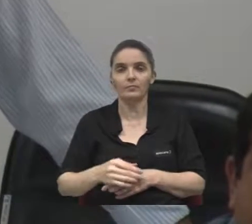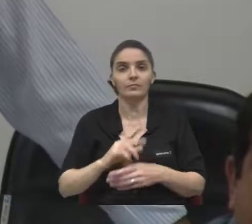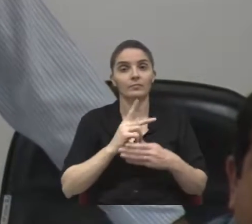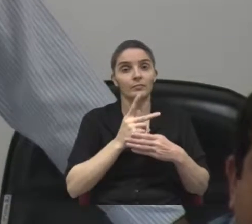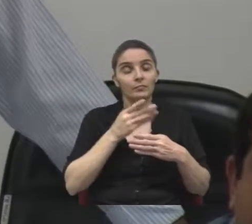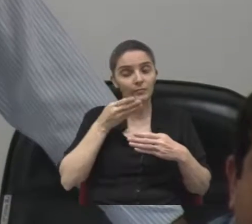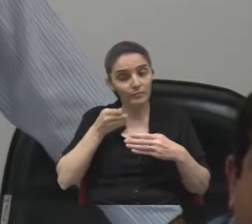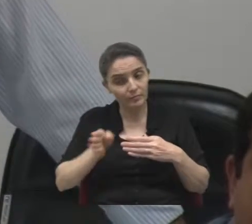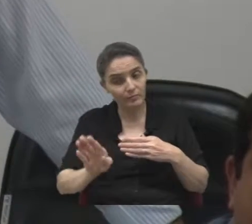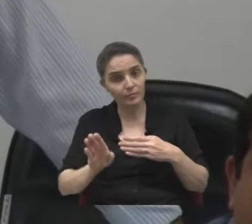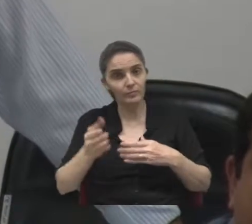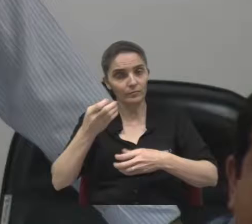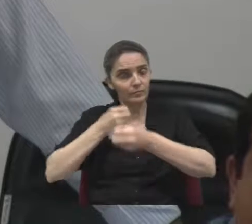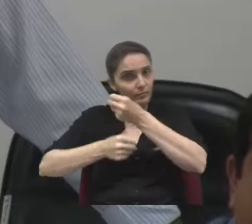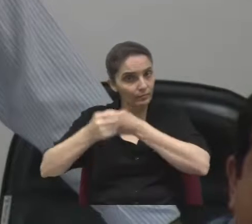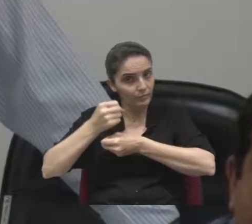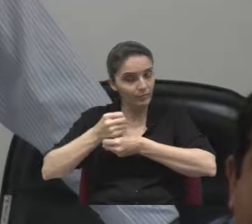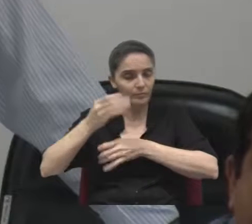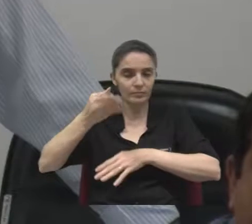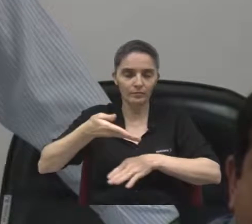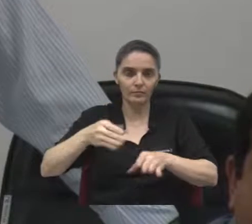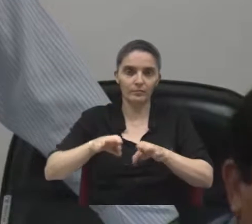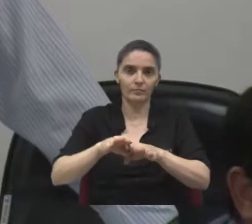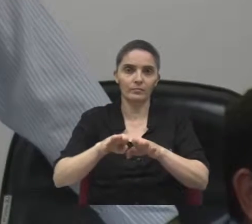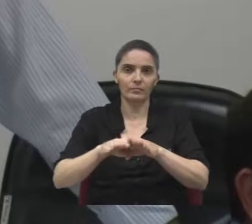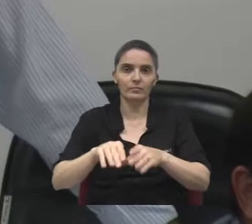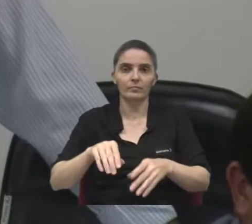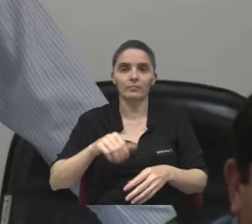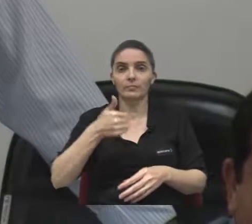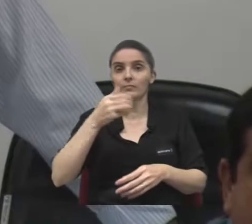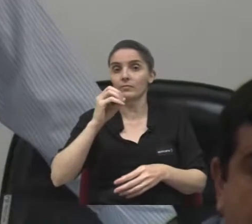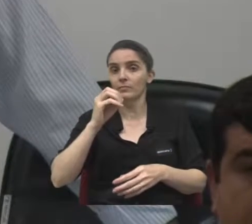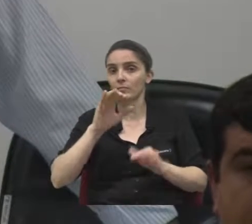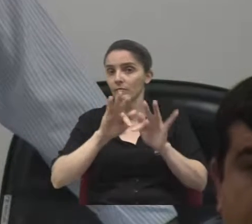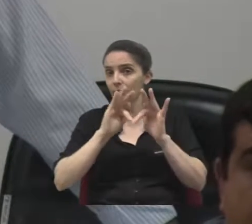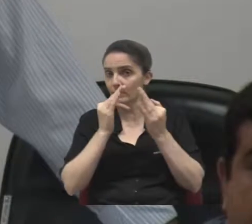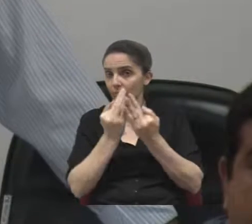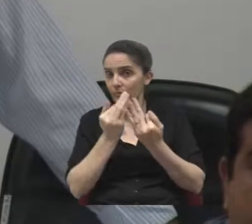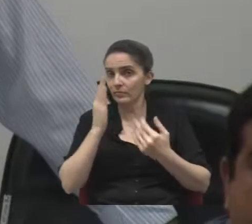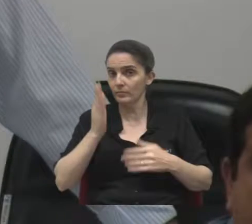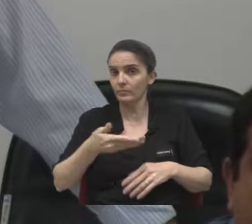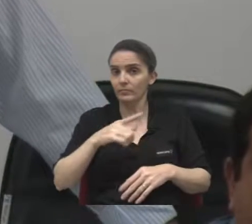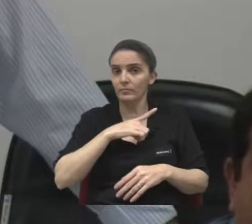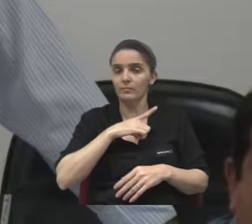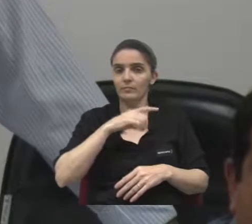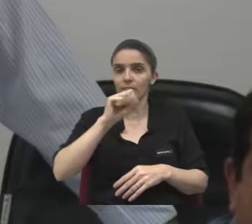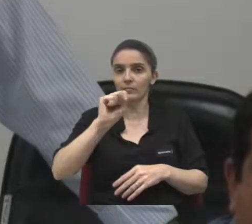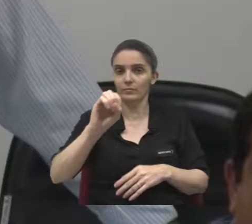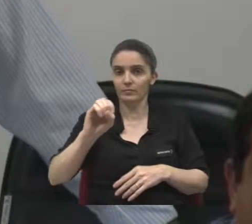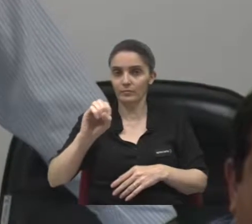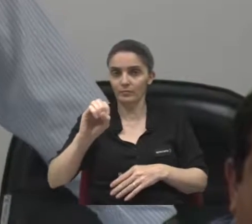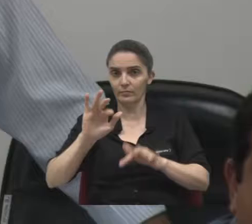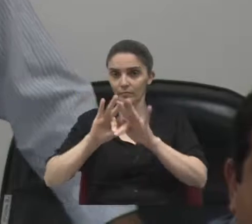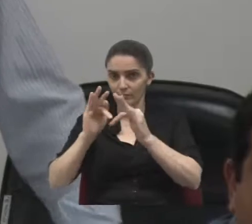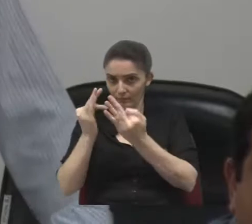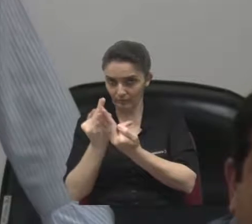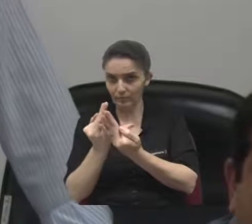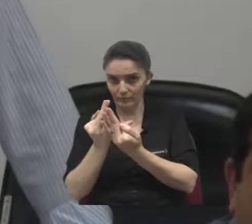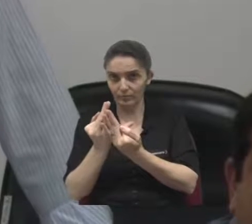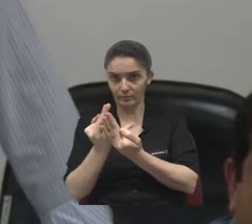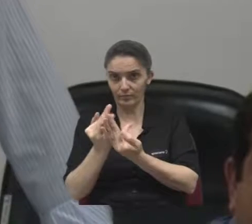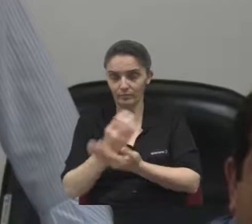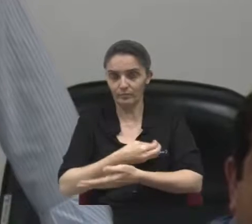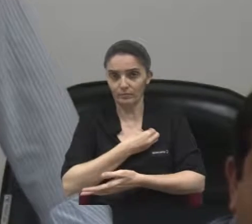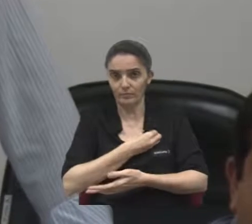primeira situação, lá entrou 100 famílias e hoje tem 80 famílias que que estão lá. Primeira coisa, lá tem